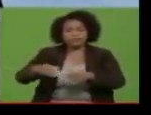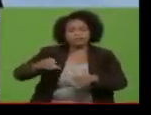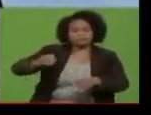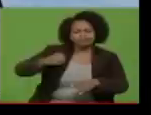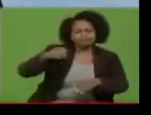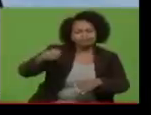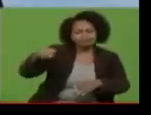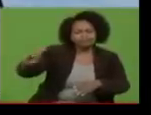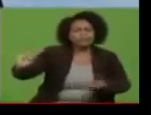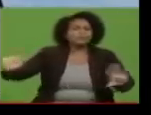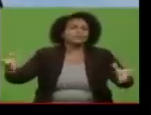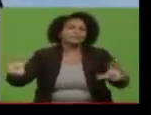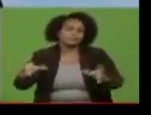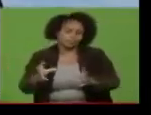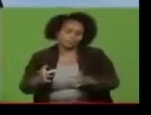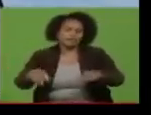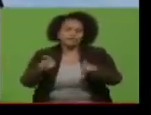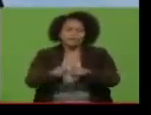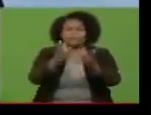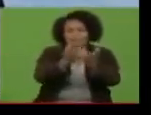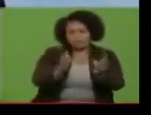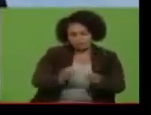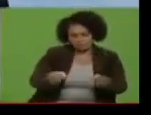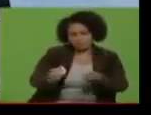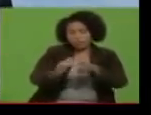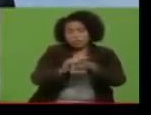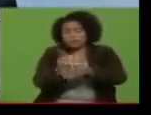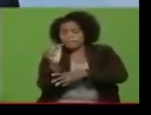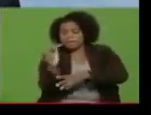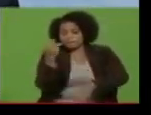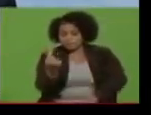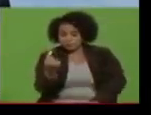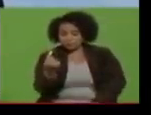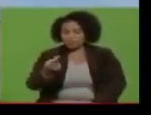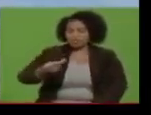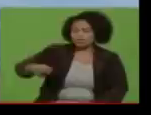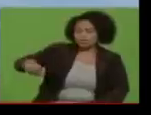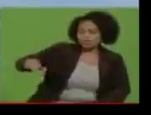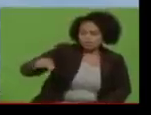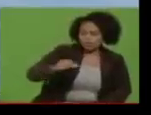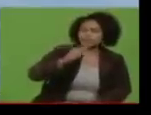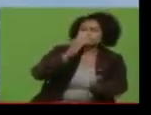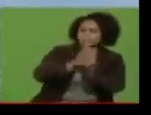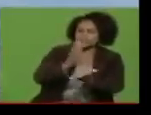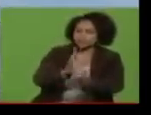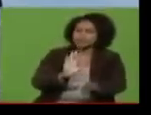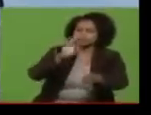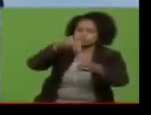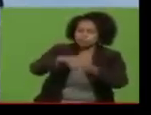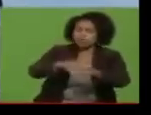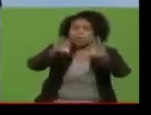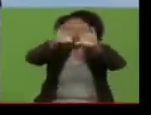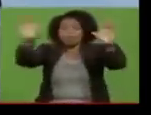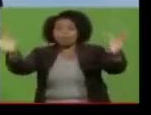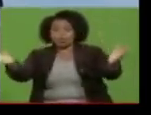mercadorias. Numa palavra, nós fazemos parte de um mundo global que